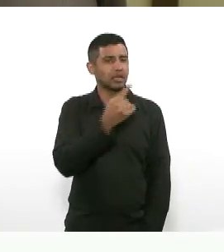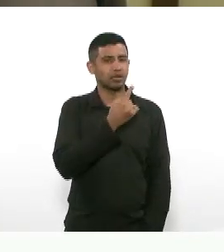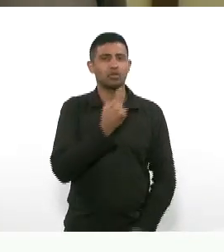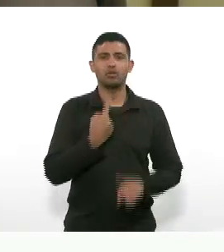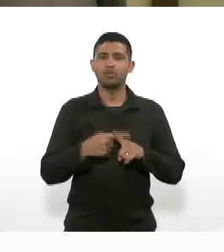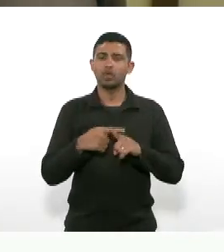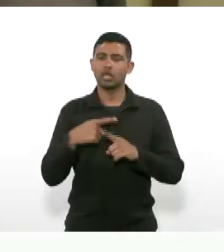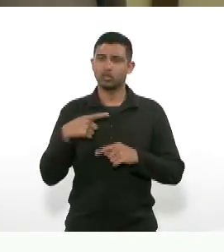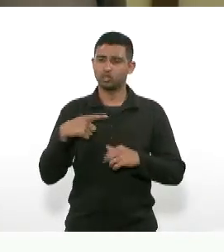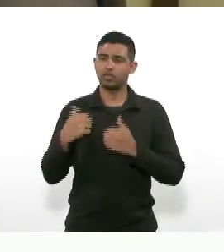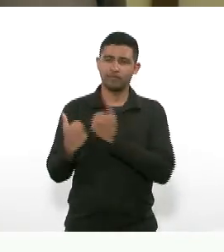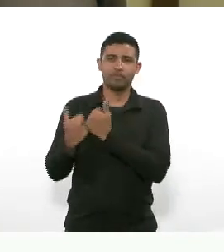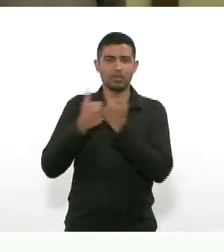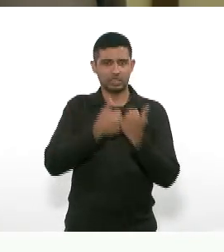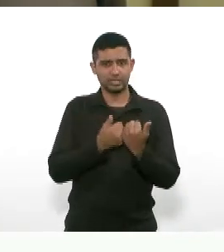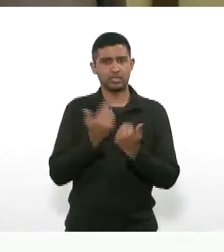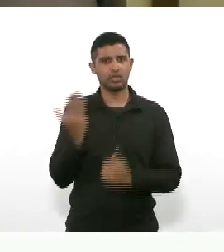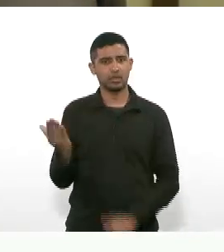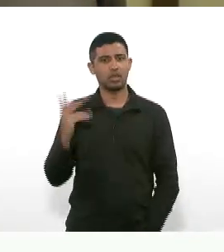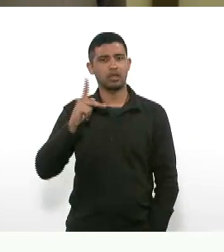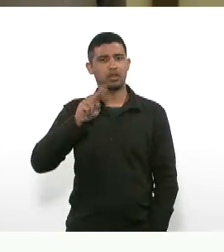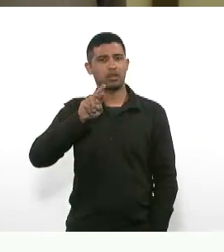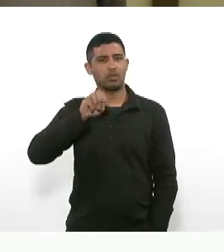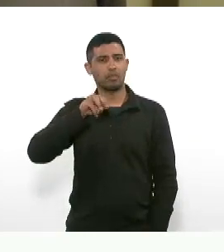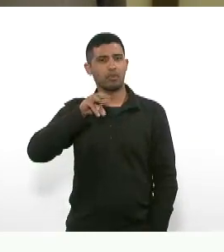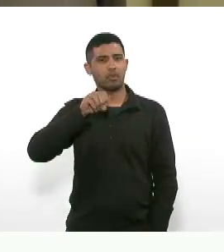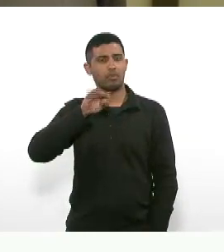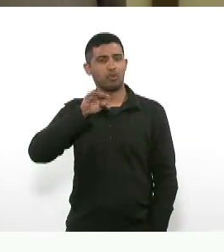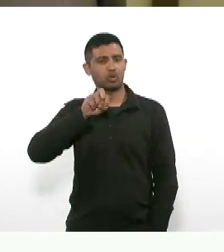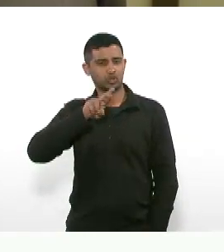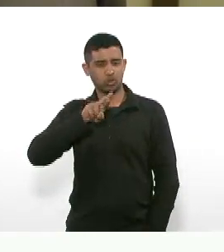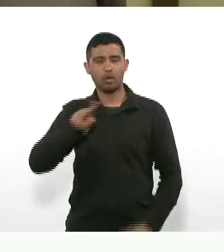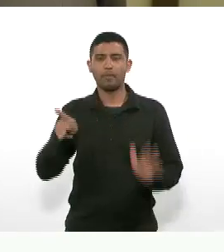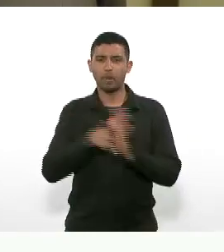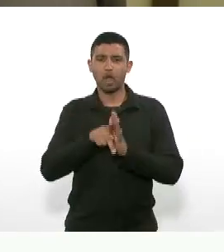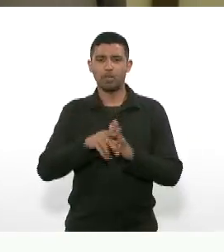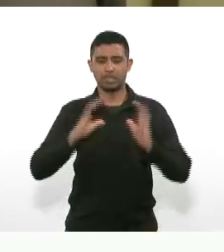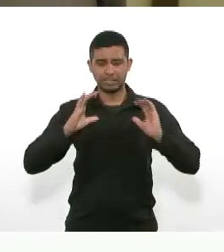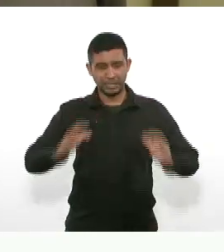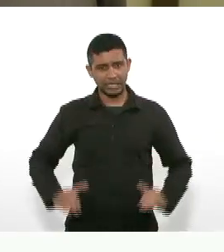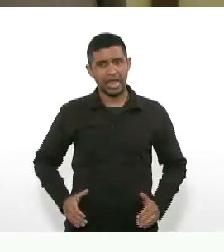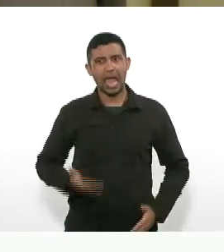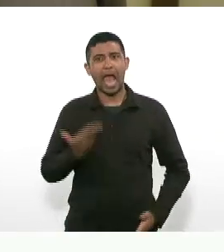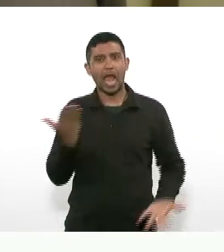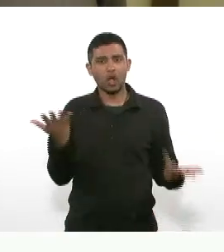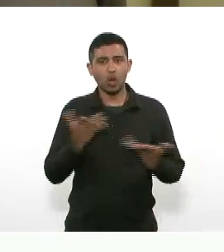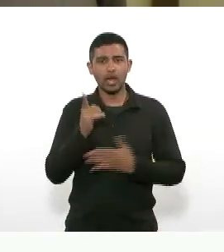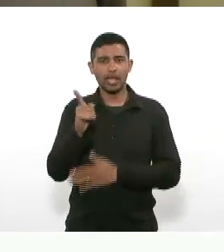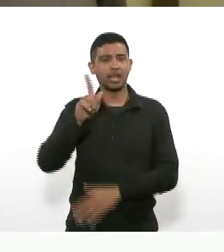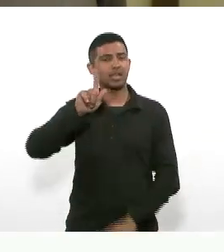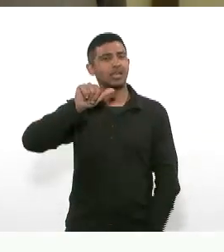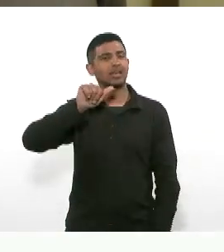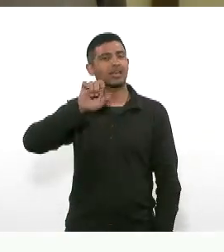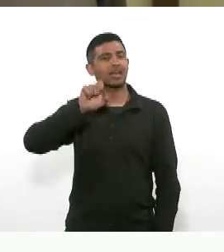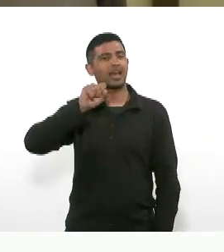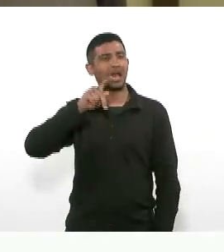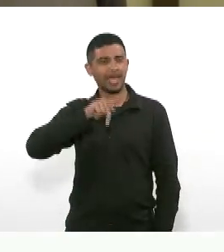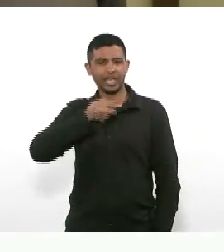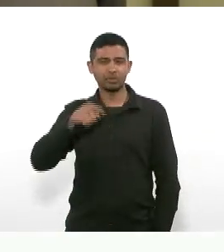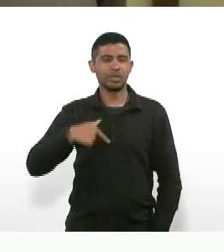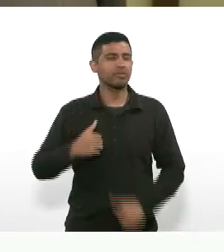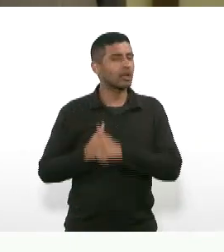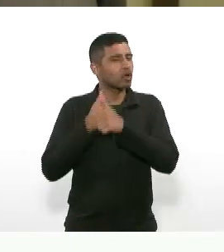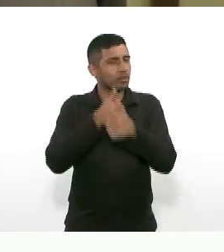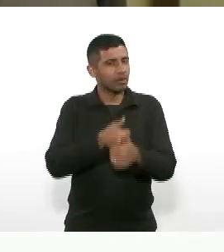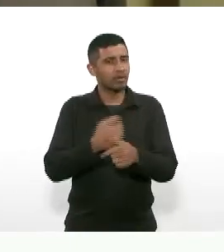o auxílio do promotor da tutela da cidadania e agora o GAESP vai fazer esse acompanhamento e promover aquilo que for necessário. Muitas vezes o